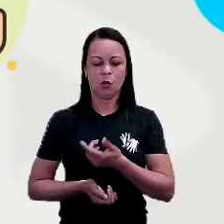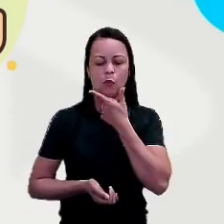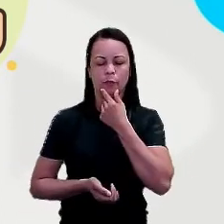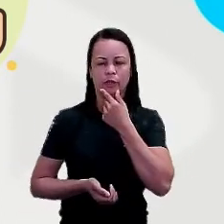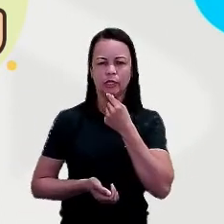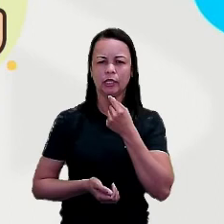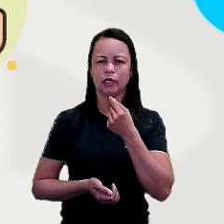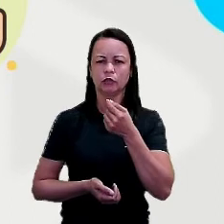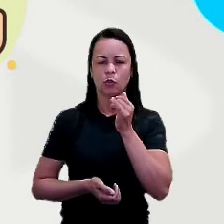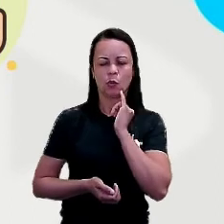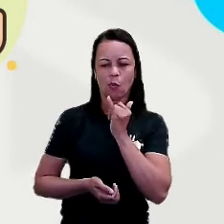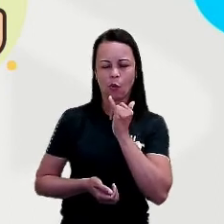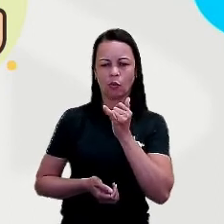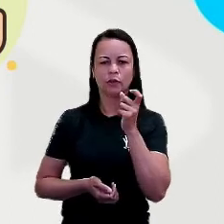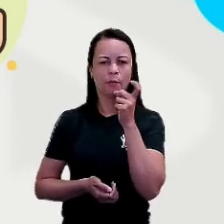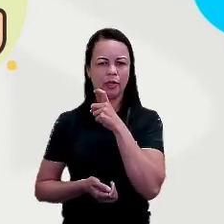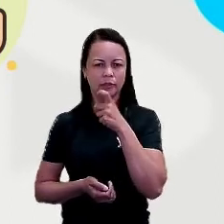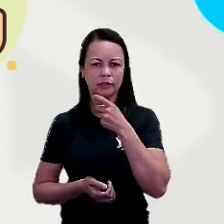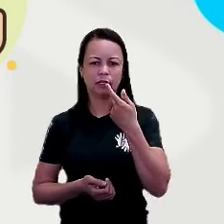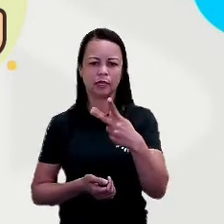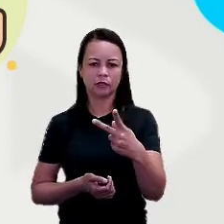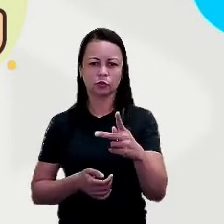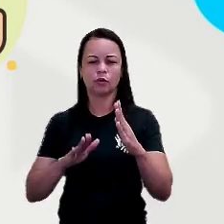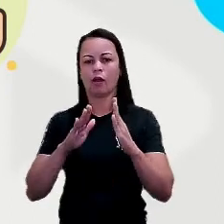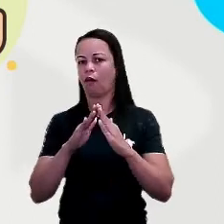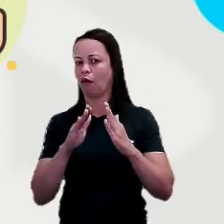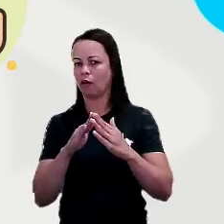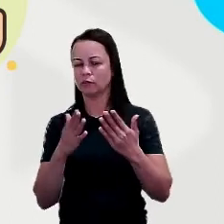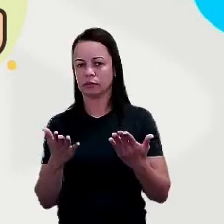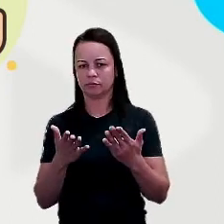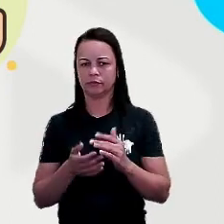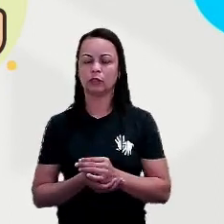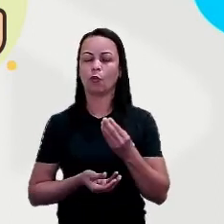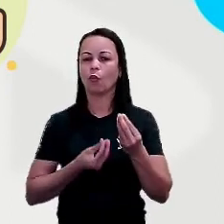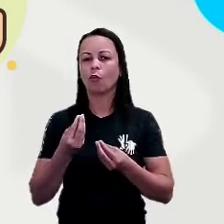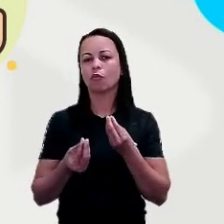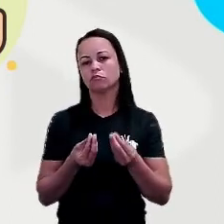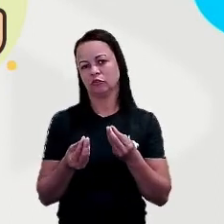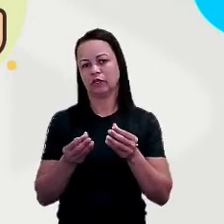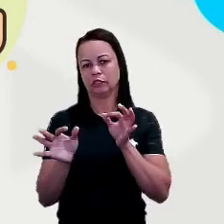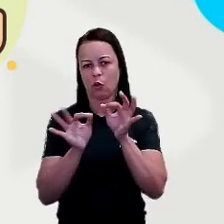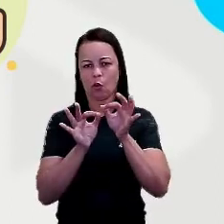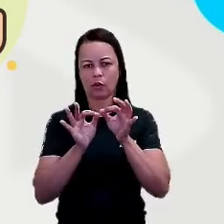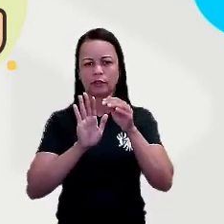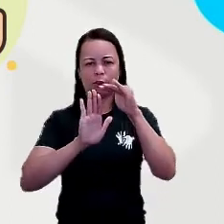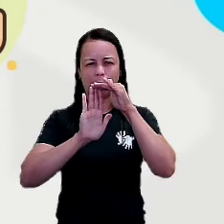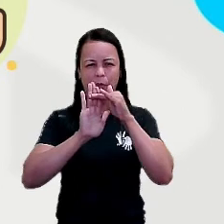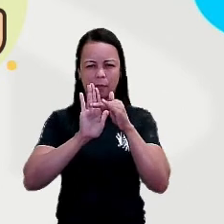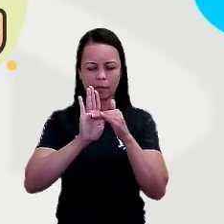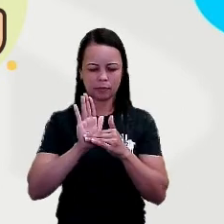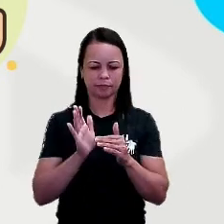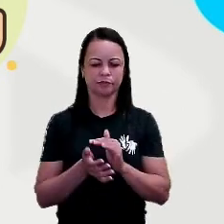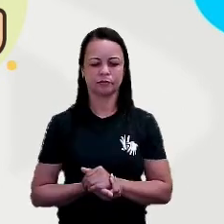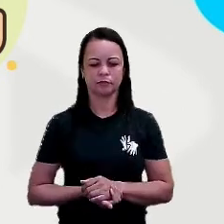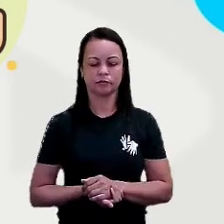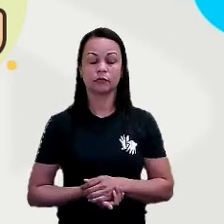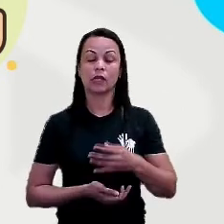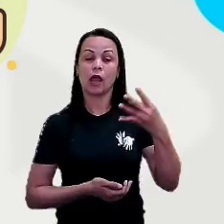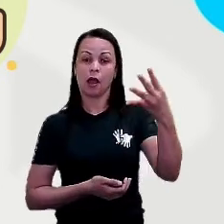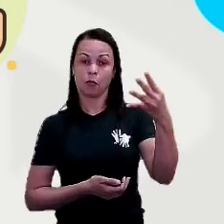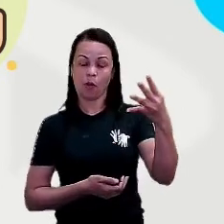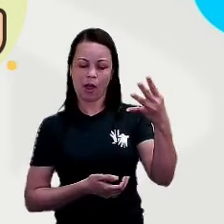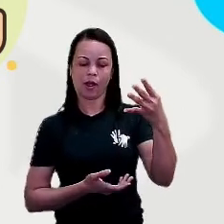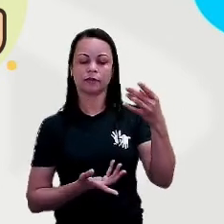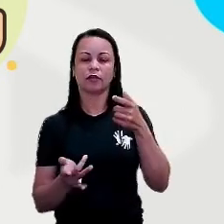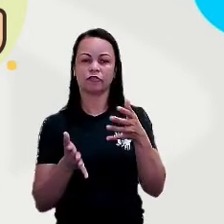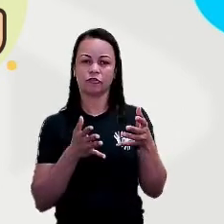pouquinho sobre a ordem correta aí desses acontecimentos desse conto. Então, a quarta ação foi que Felipe utilizou